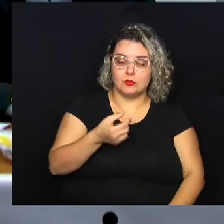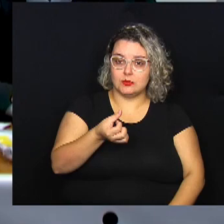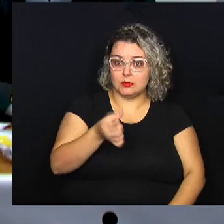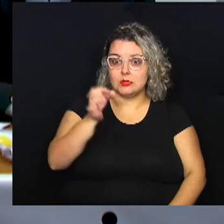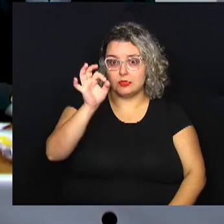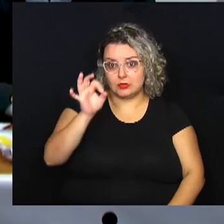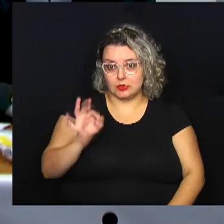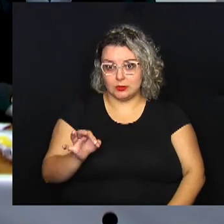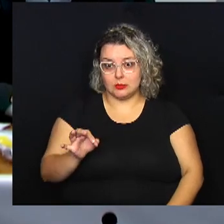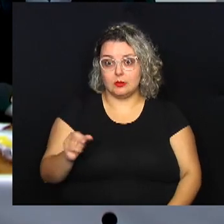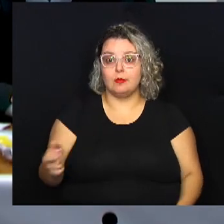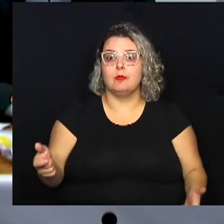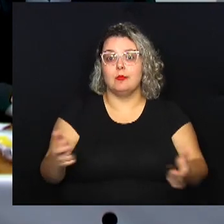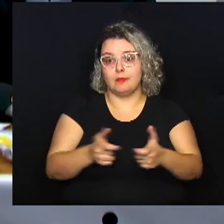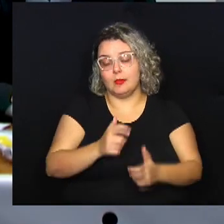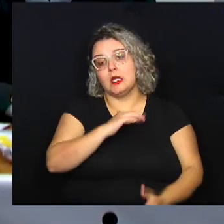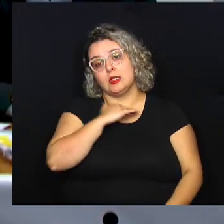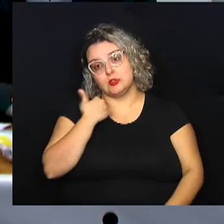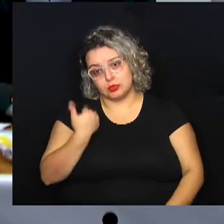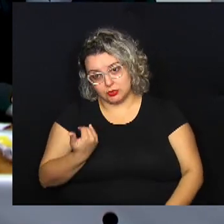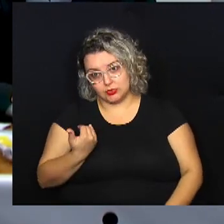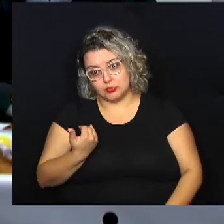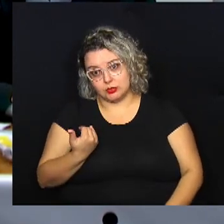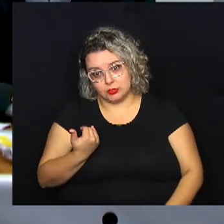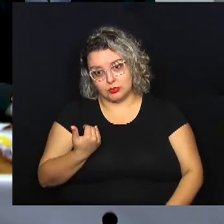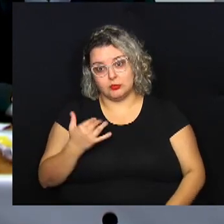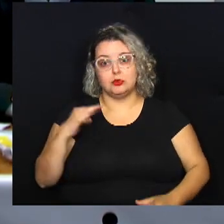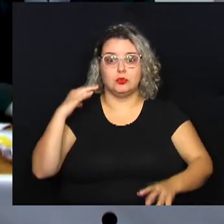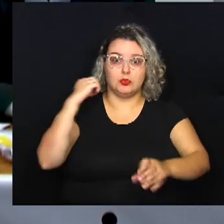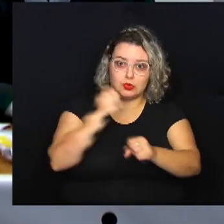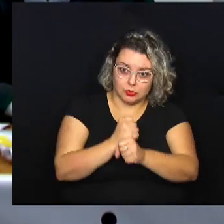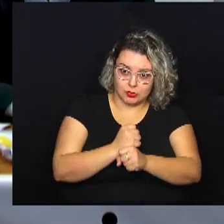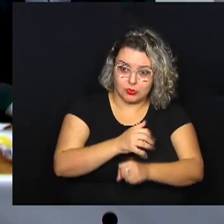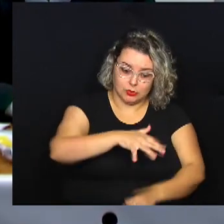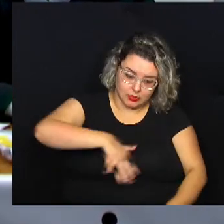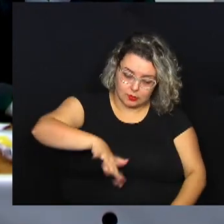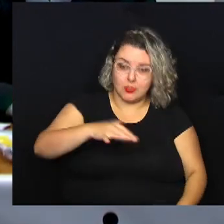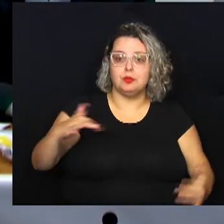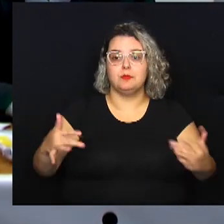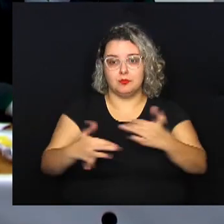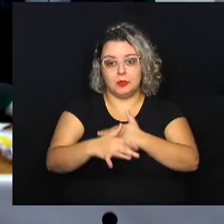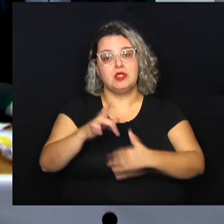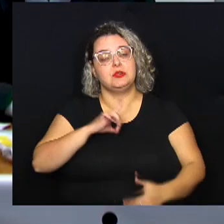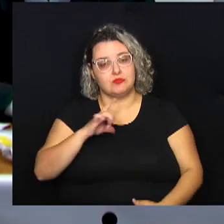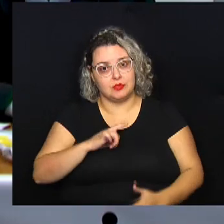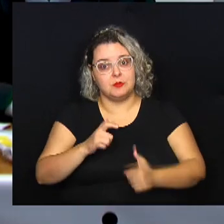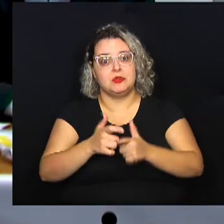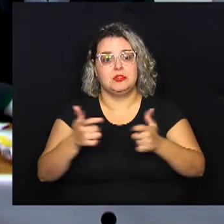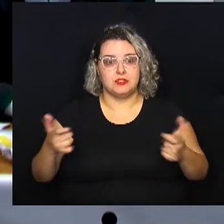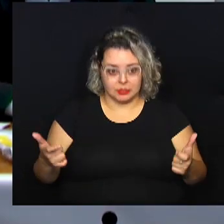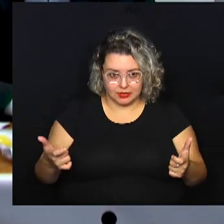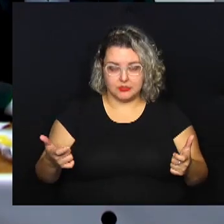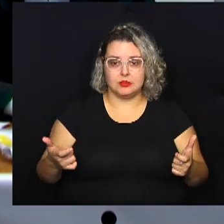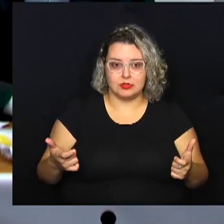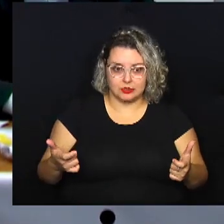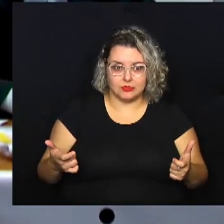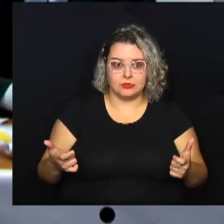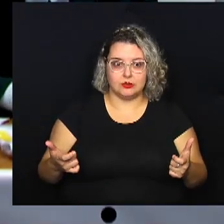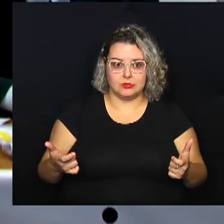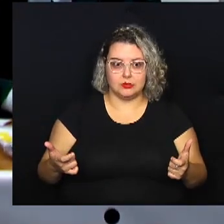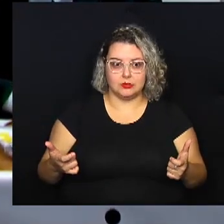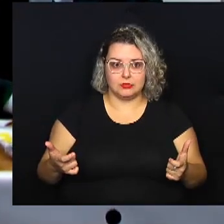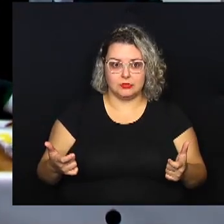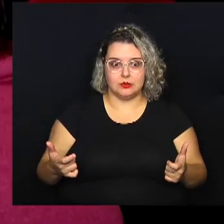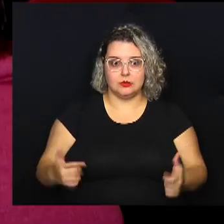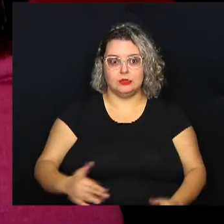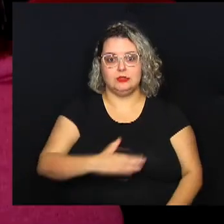2,6% menos de mortes no total no ambiente urbano, mas tivemos esse aumento no caso de